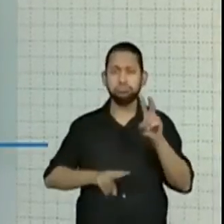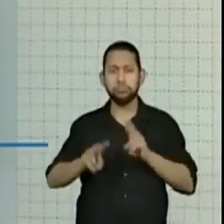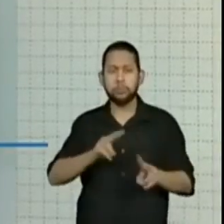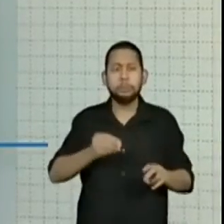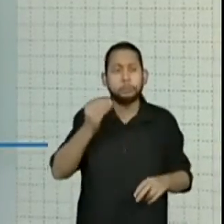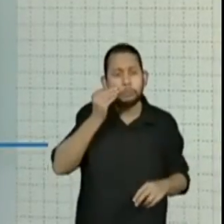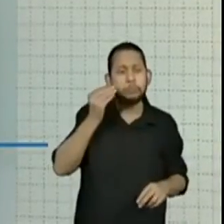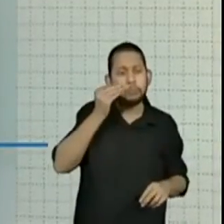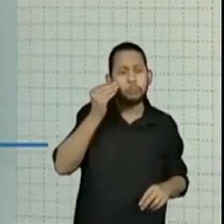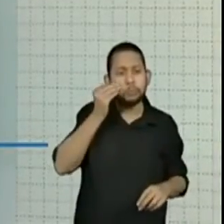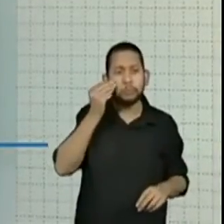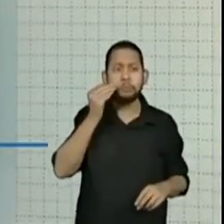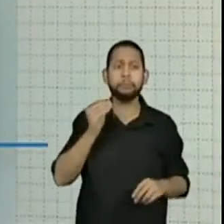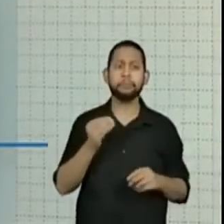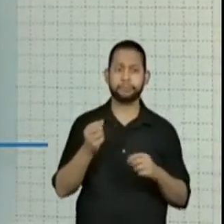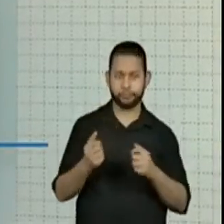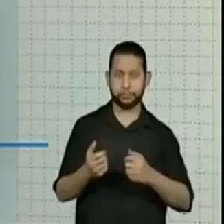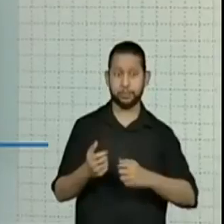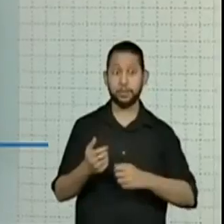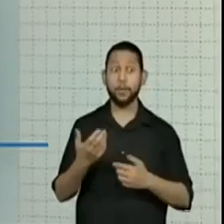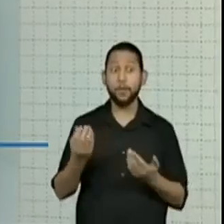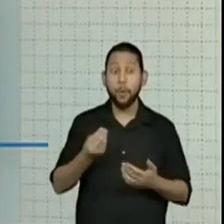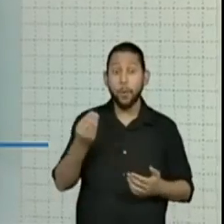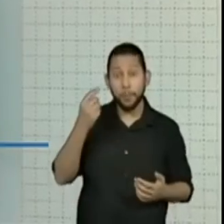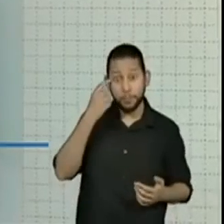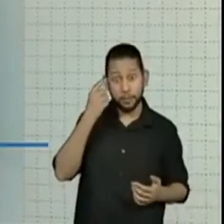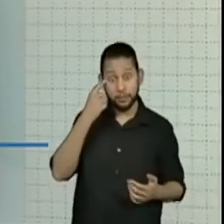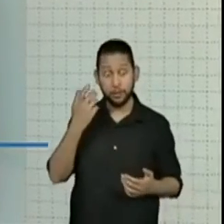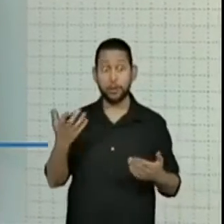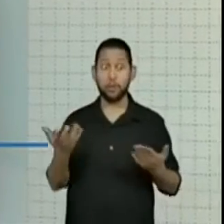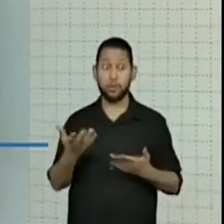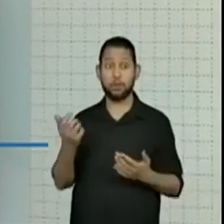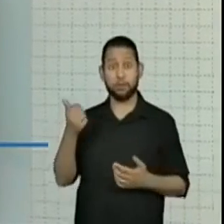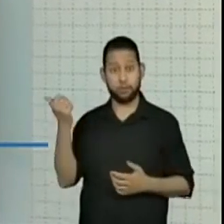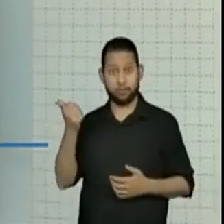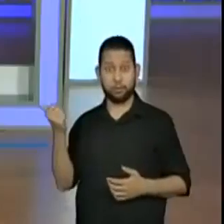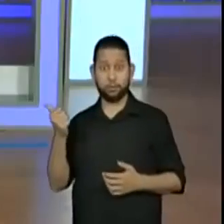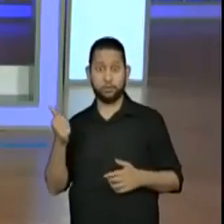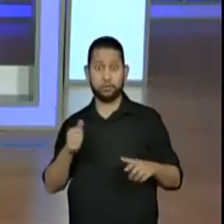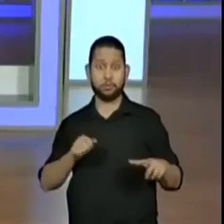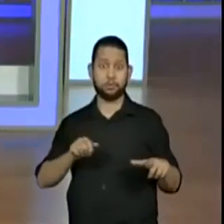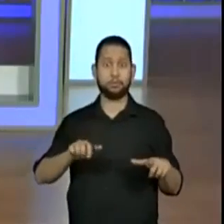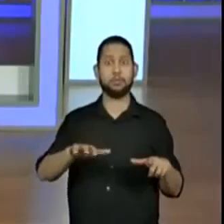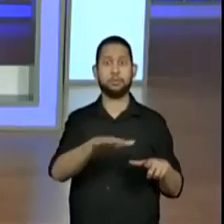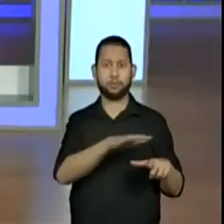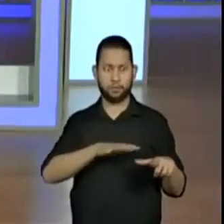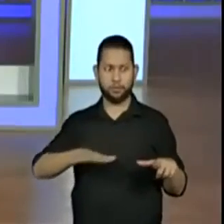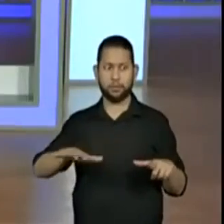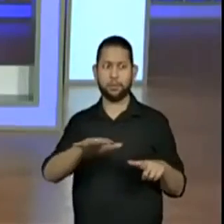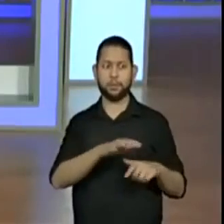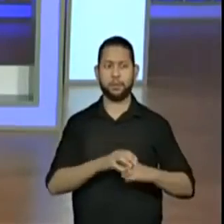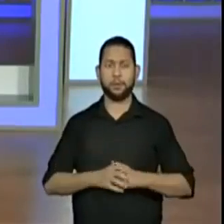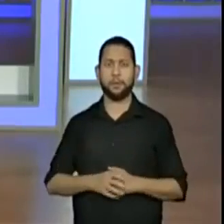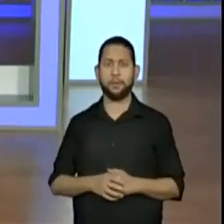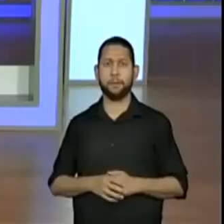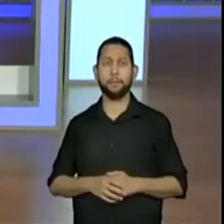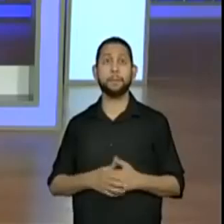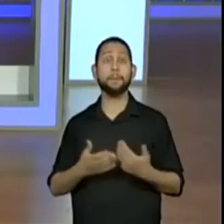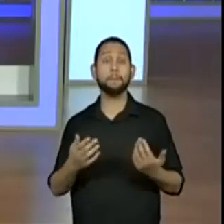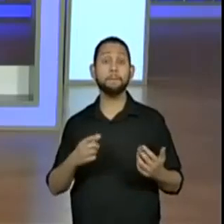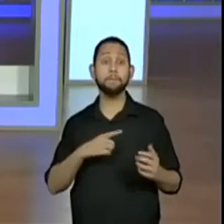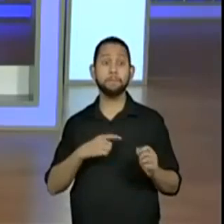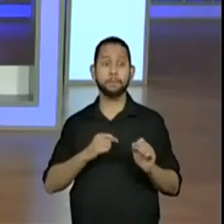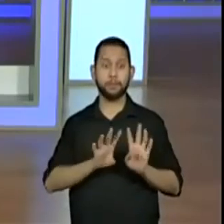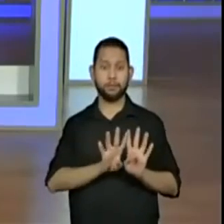experimentos a gente vai pensar nessa área a partir da